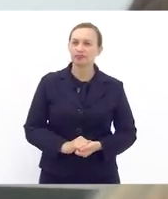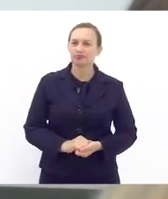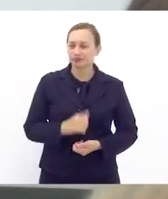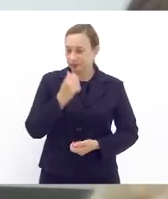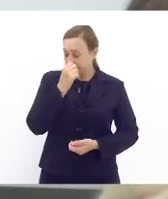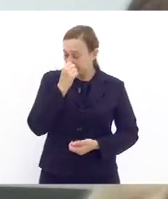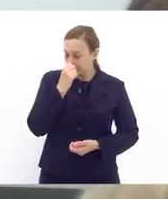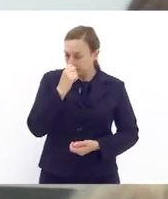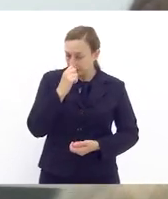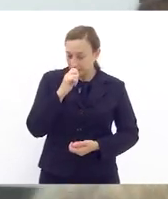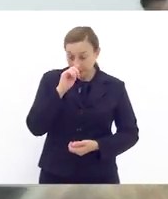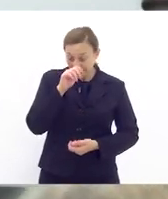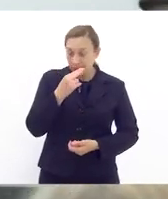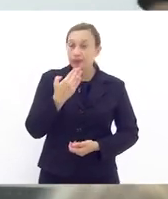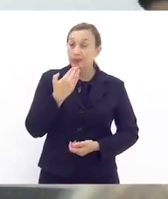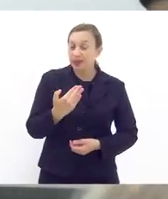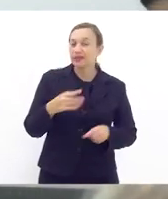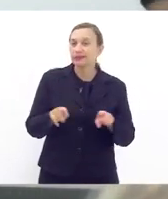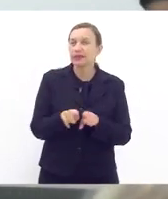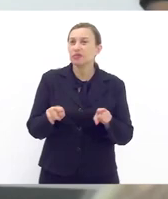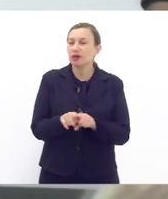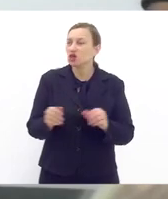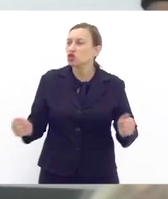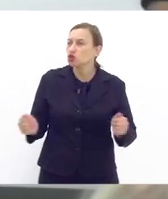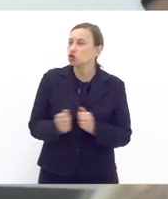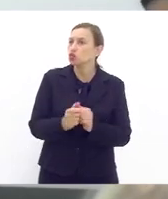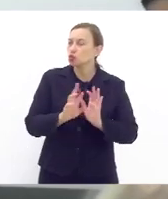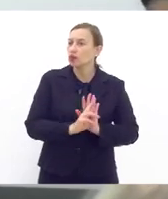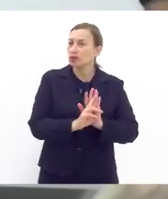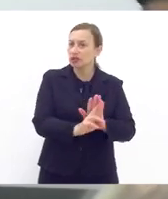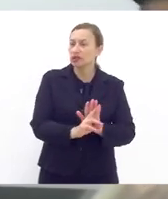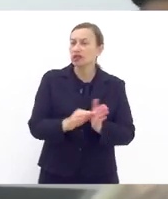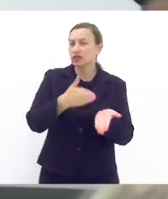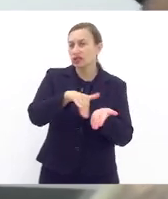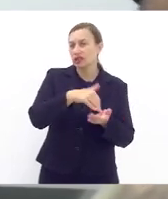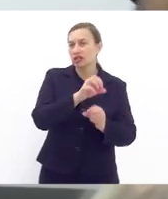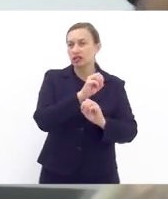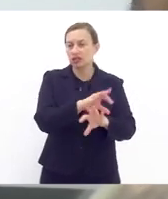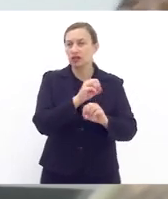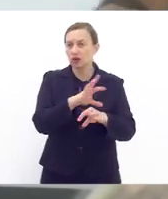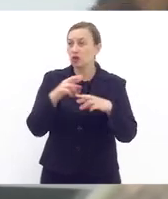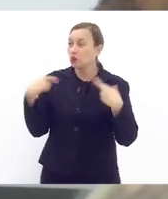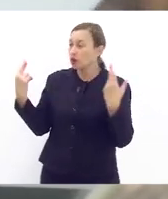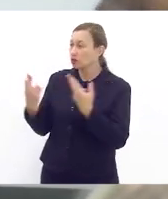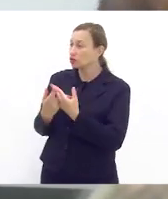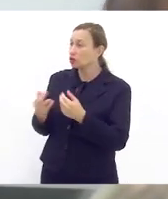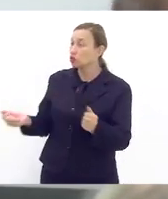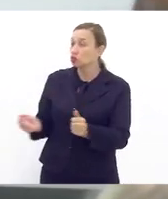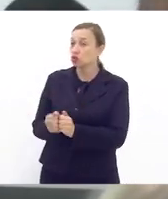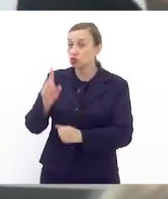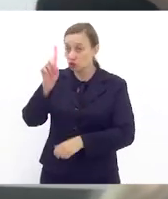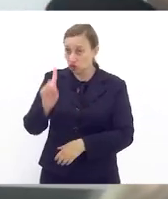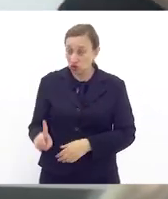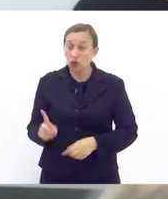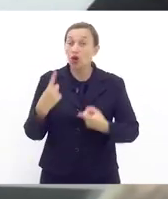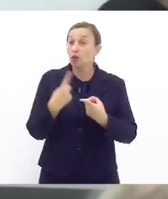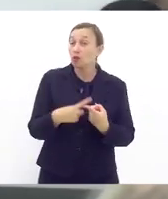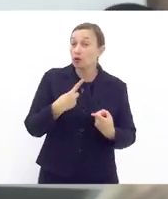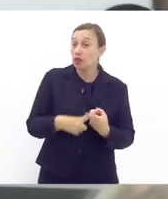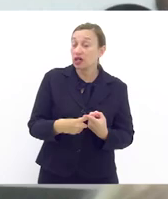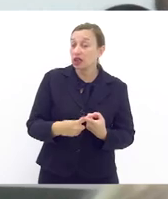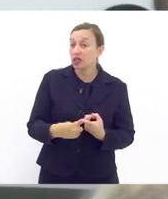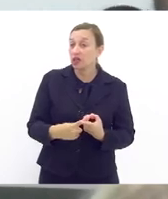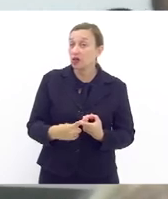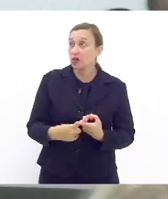a gente tá pedindo também junto aos representantes da Seduc uma reunião com os diretores né porque com